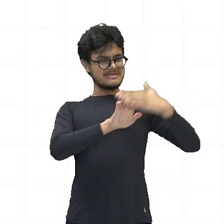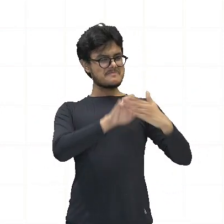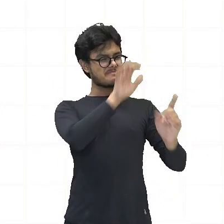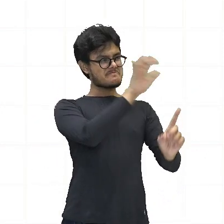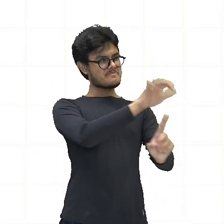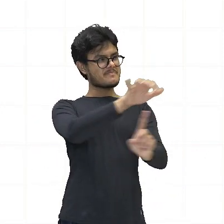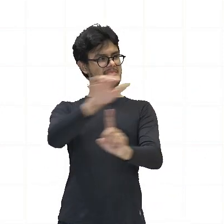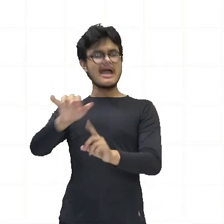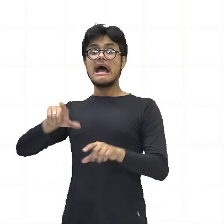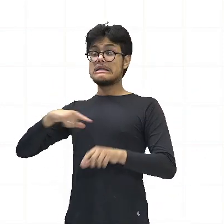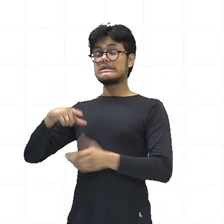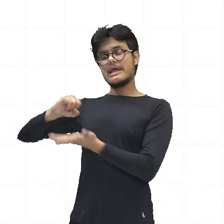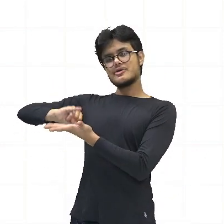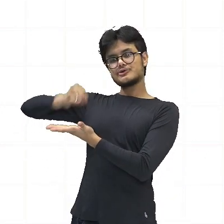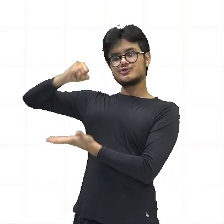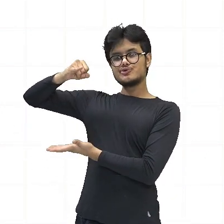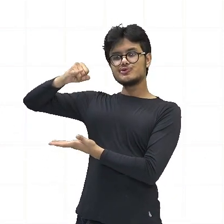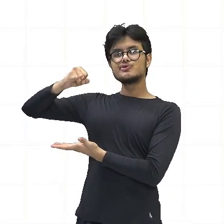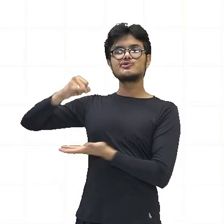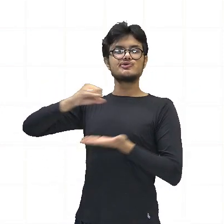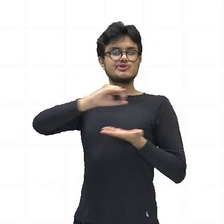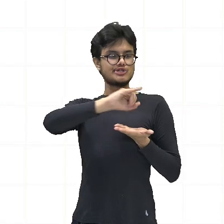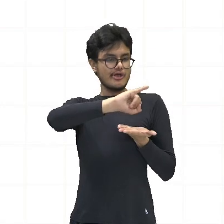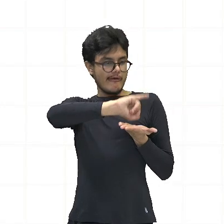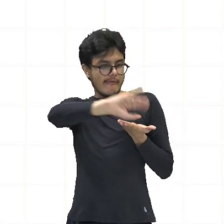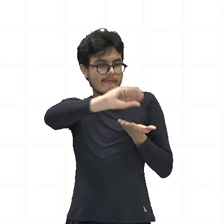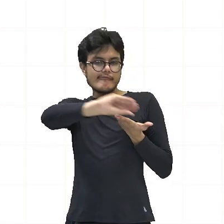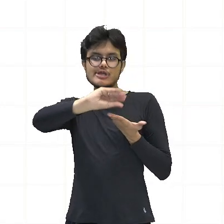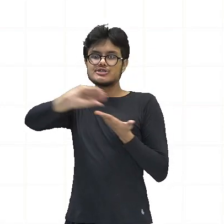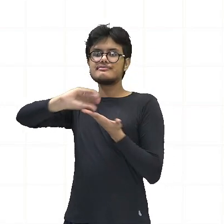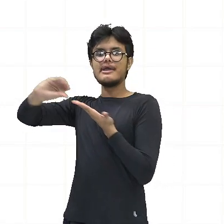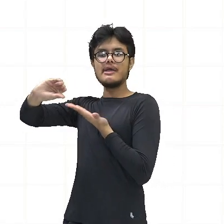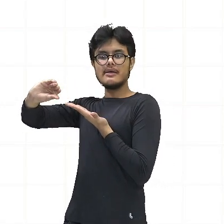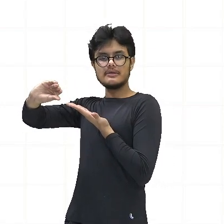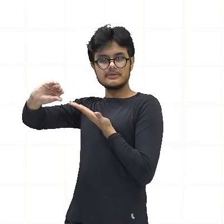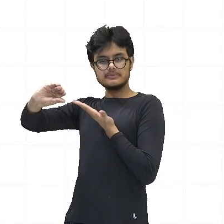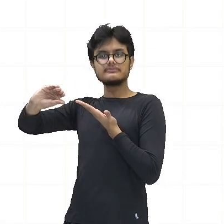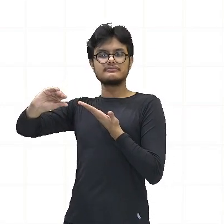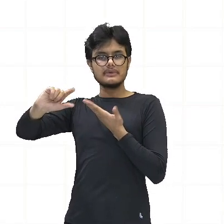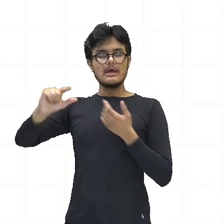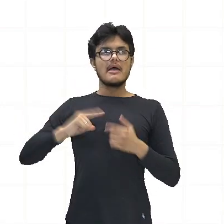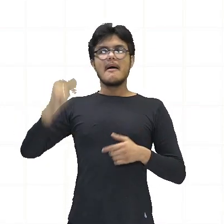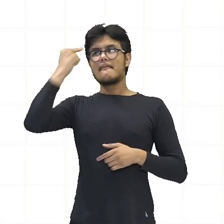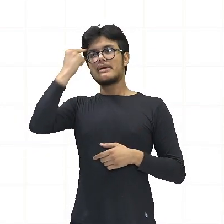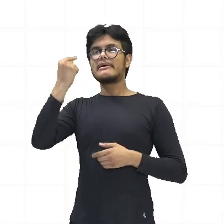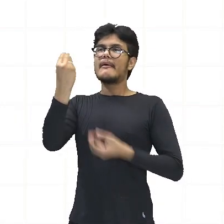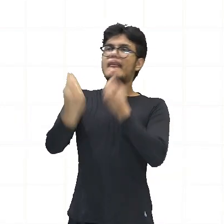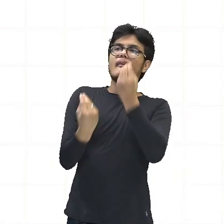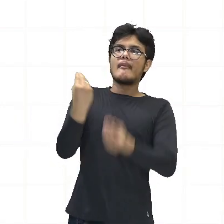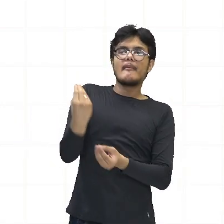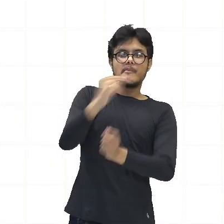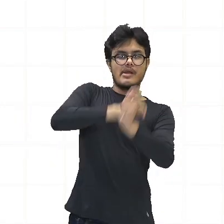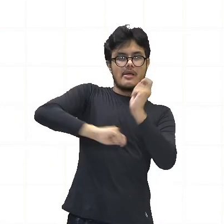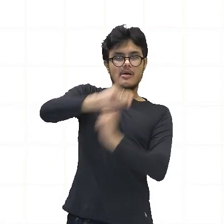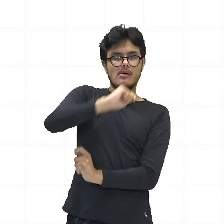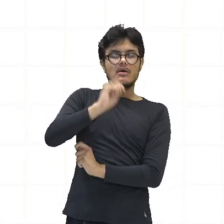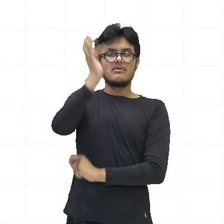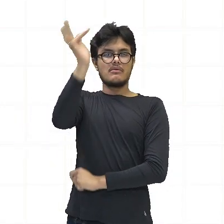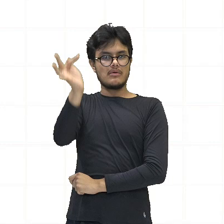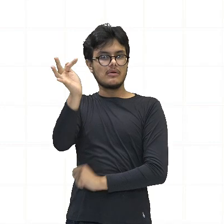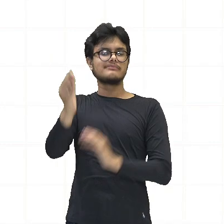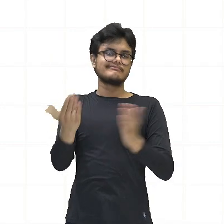os juros, os investimentos, e aí ele vai lidar com as especulações e a compra e venda